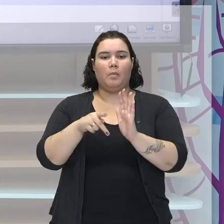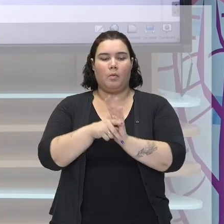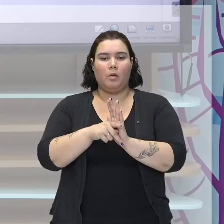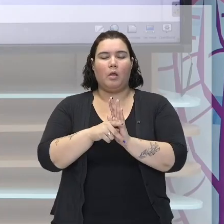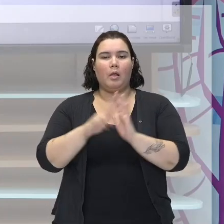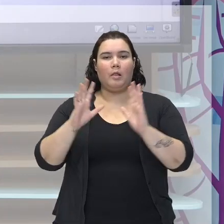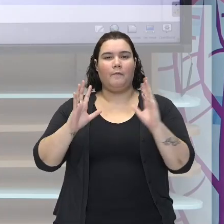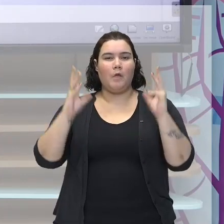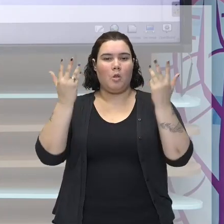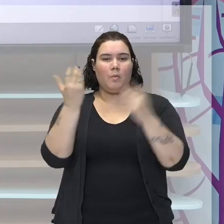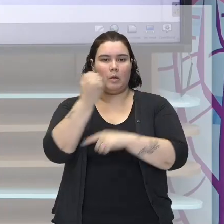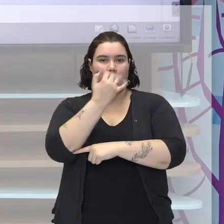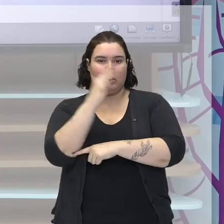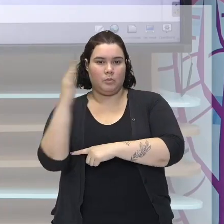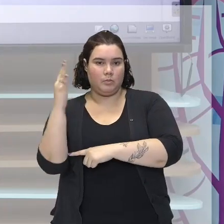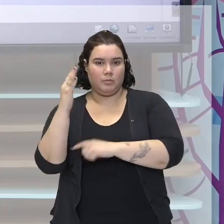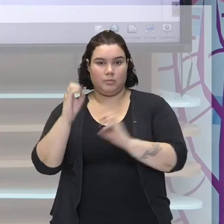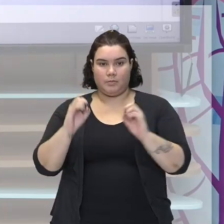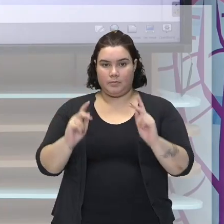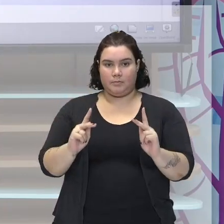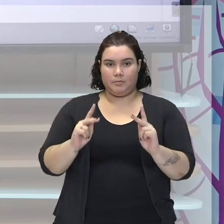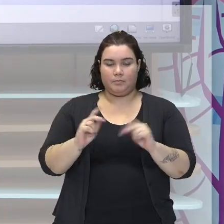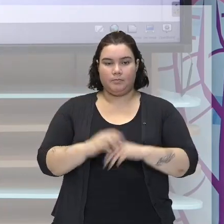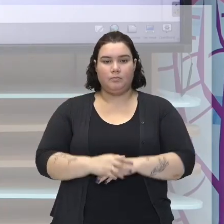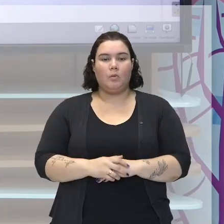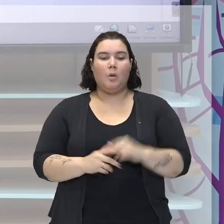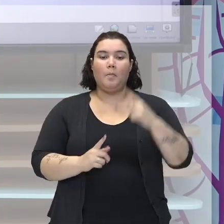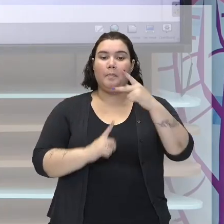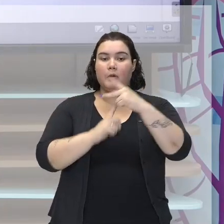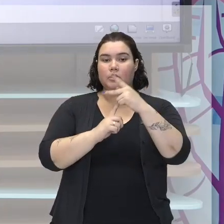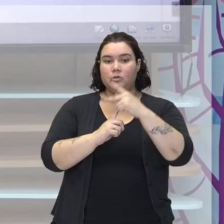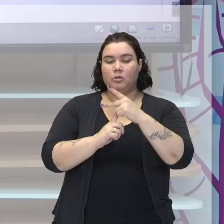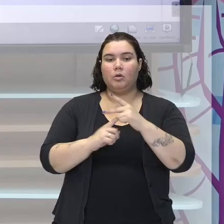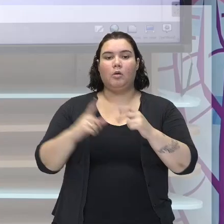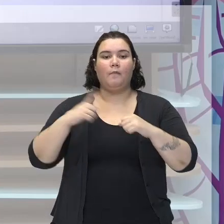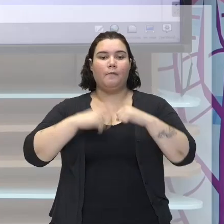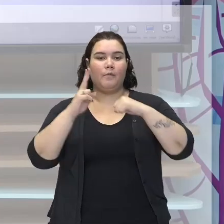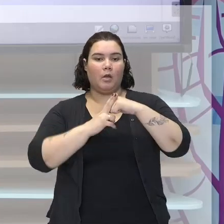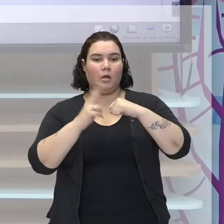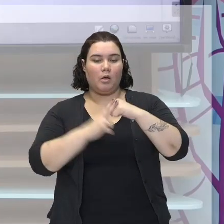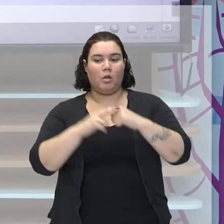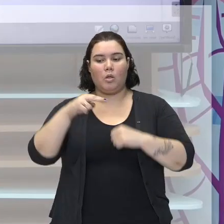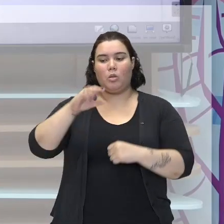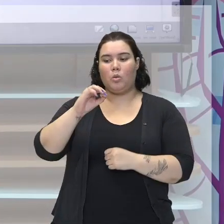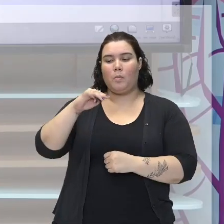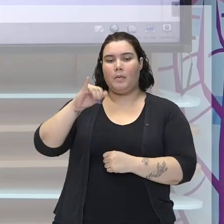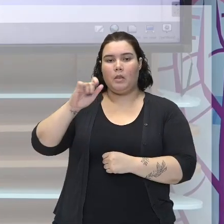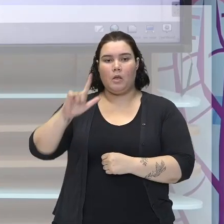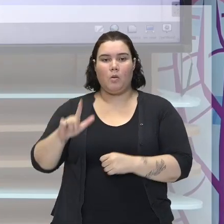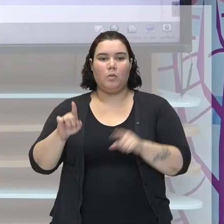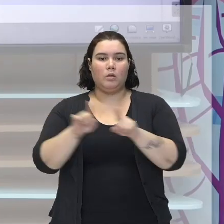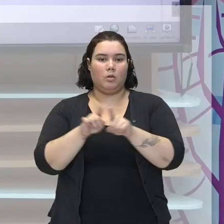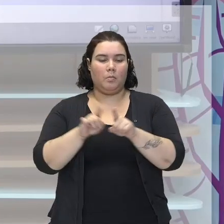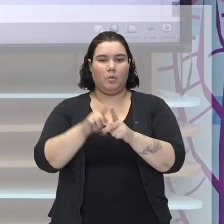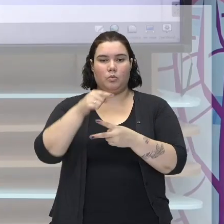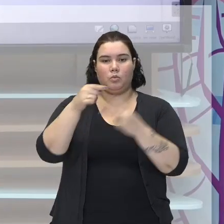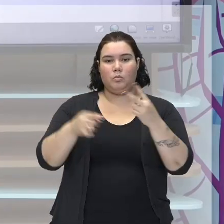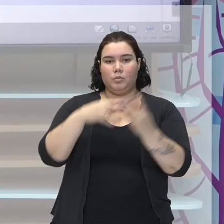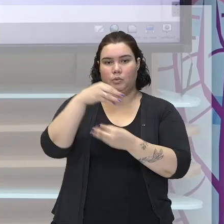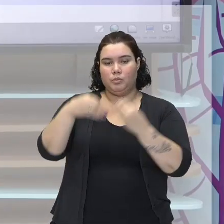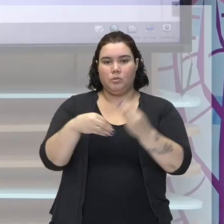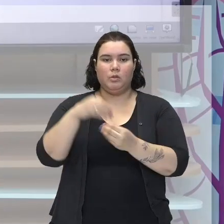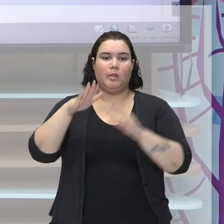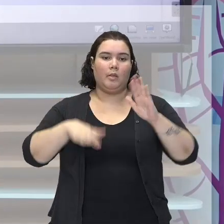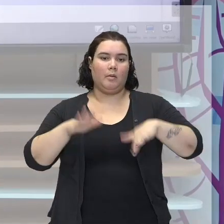fenômenos da natureza, principalmente. E os predicados verbais, nominais e verbonominais, que dependem se